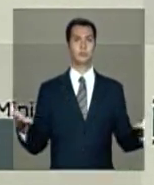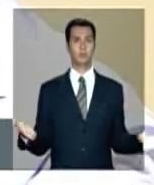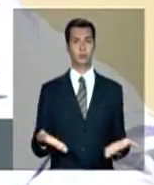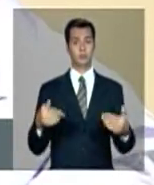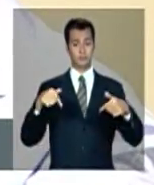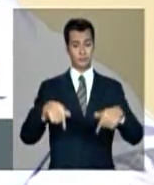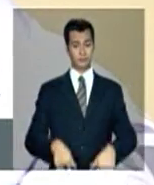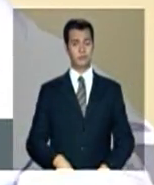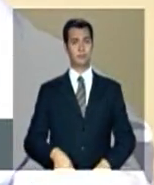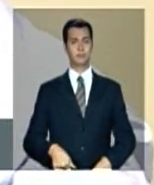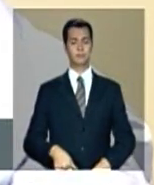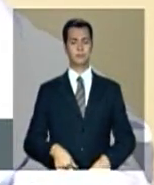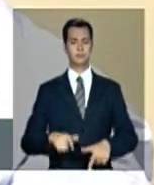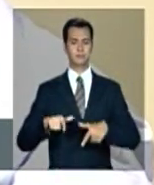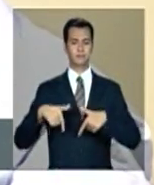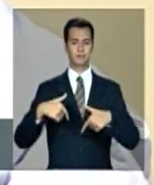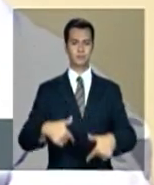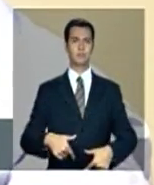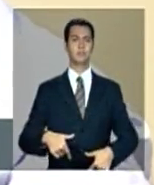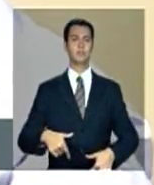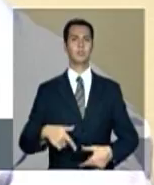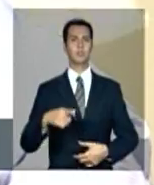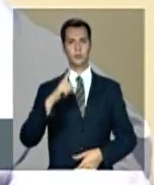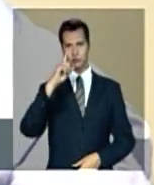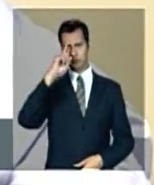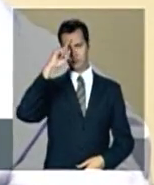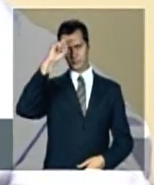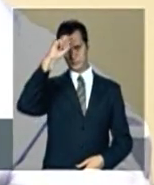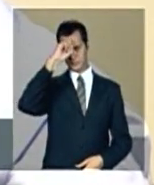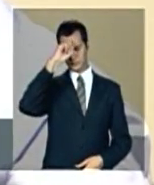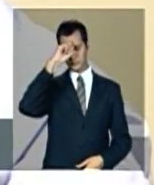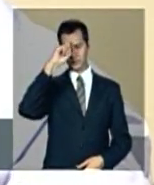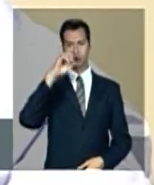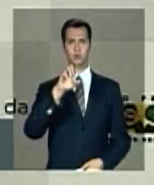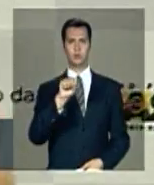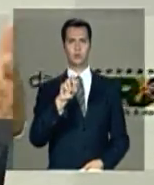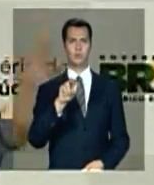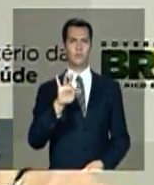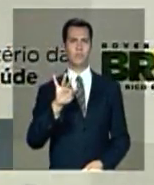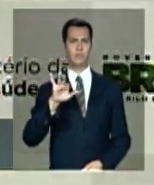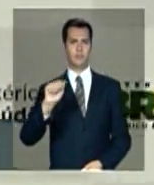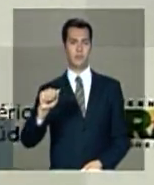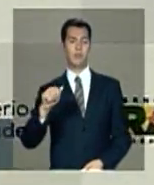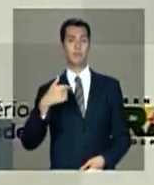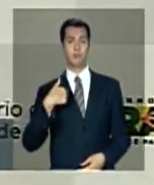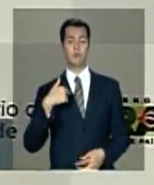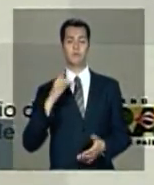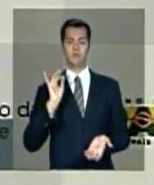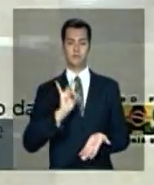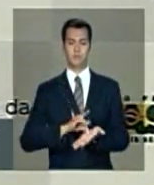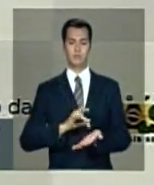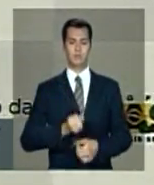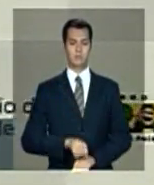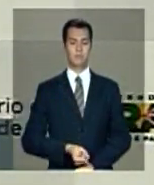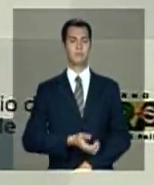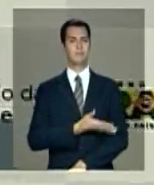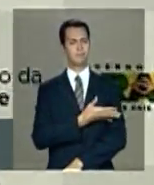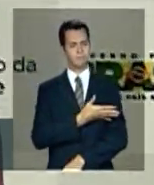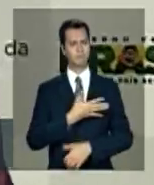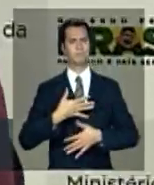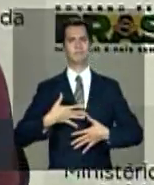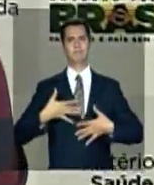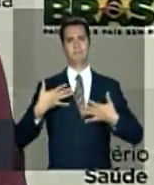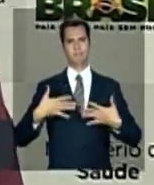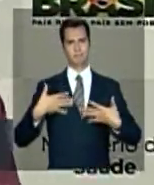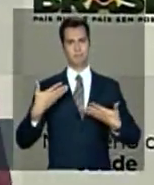dirige aqui no Sofia Feldman e quero dizer para ele que fiquei assim muito emocionada com o recebimento